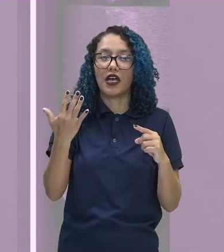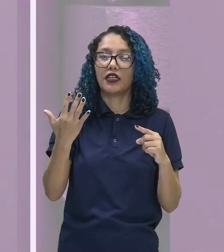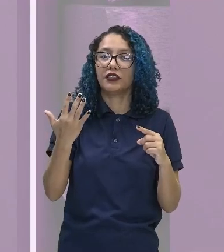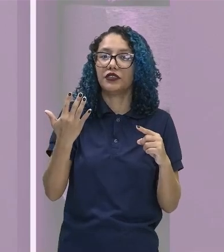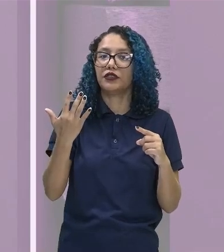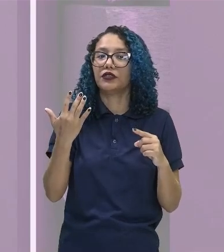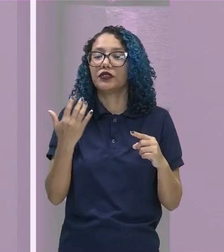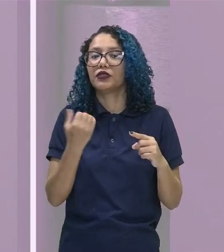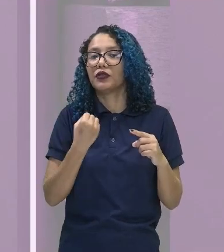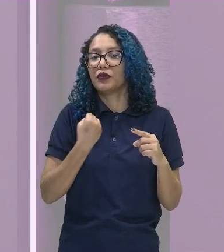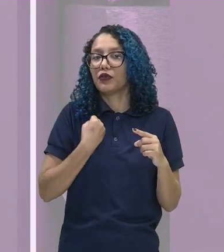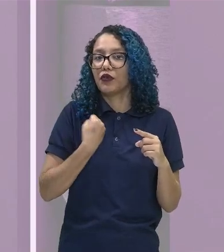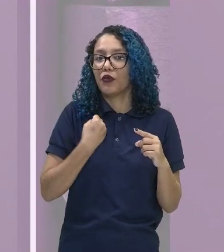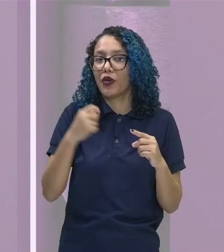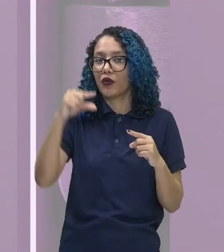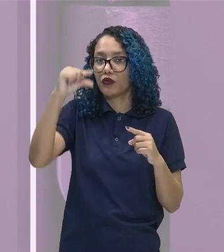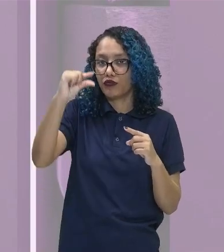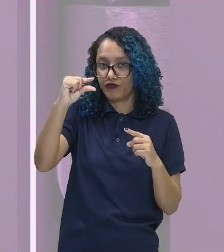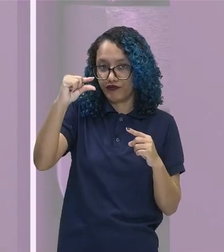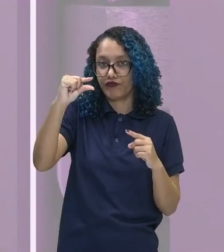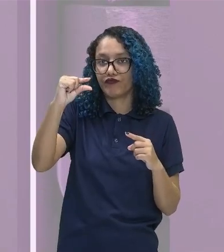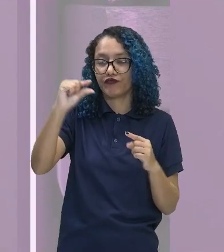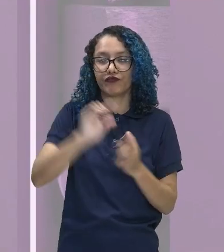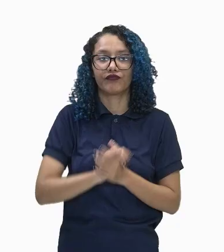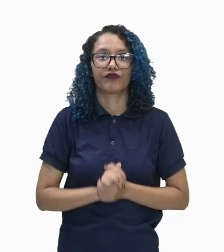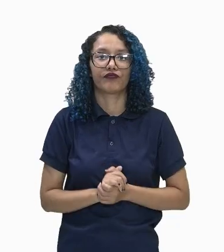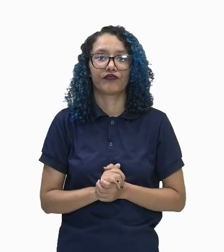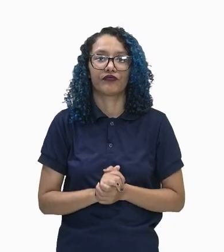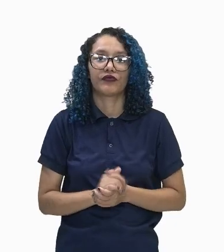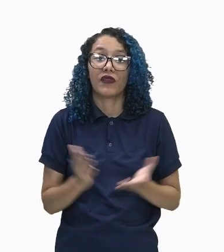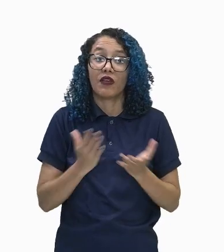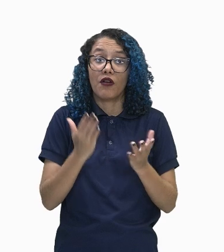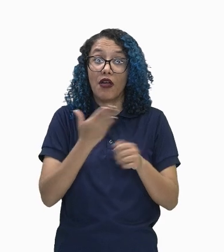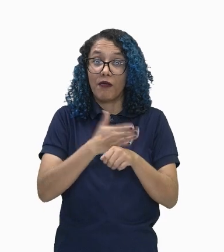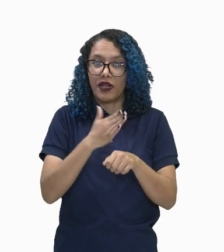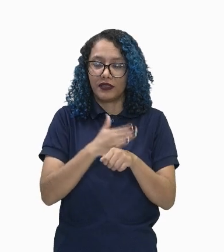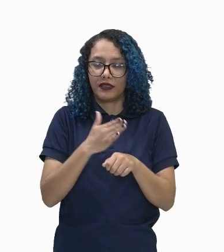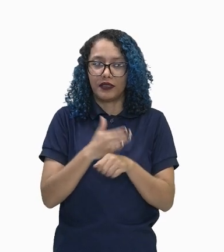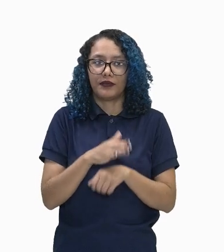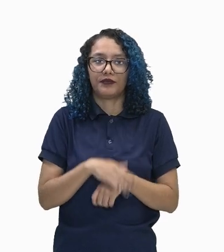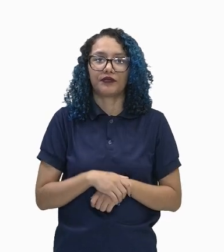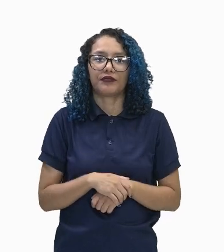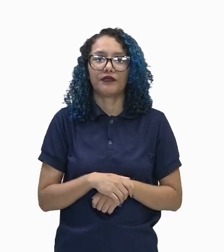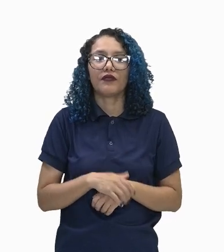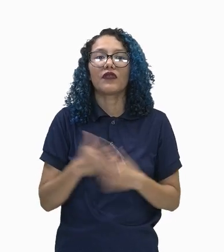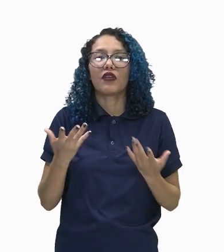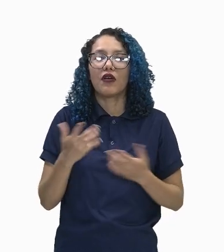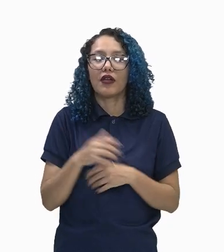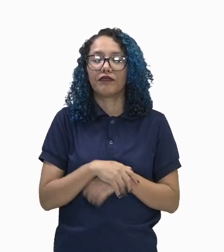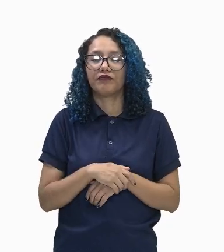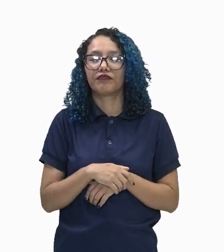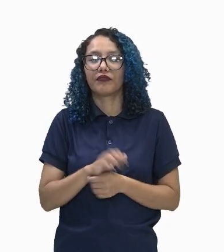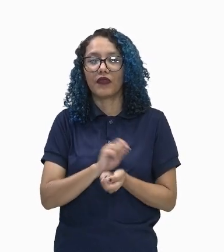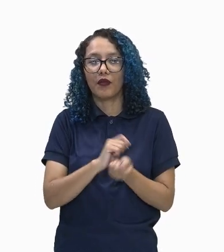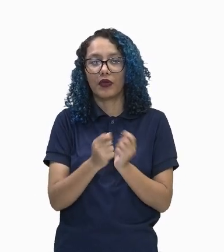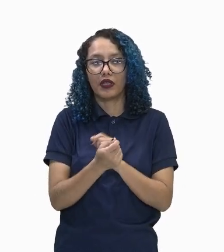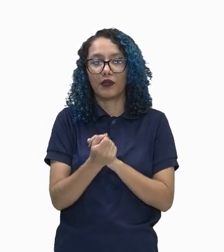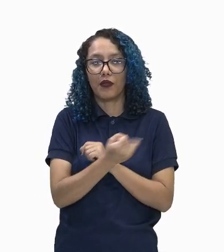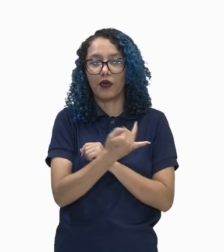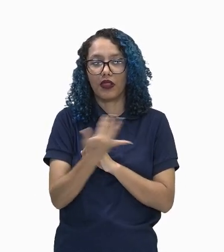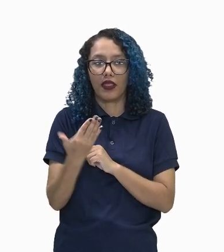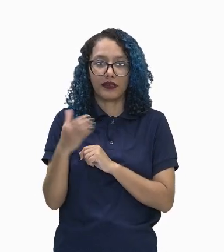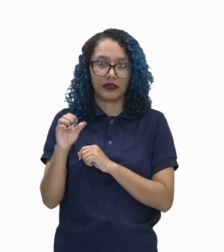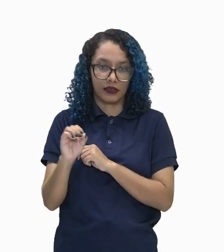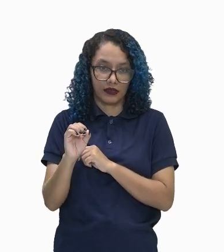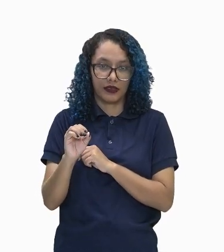base é 10, tá bom? Bora praticar um pouquinho? Convertendo para a potência de 10. A distância